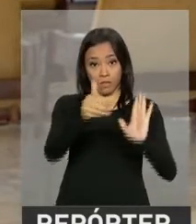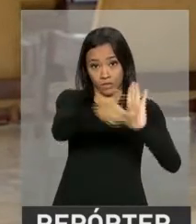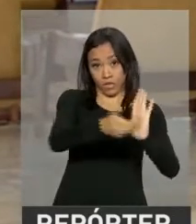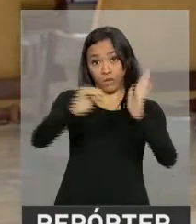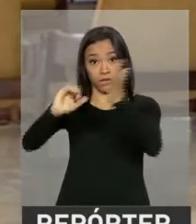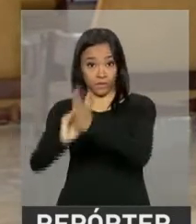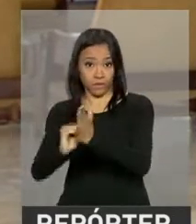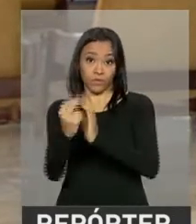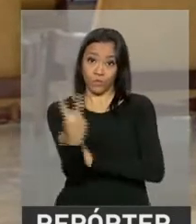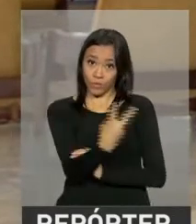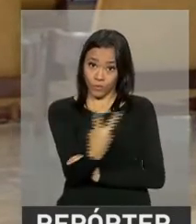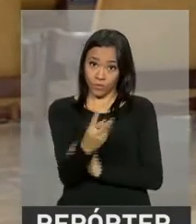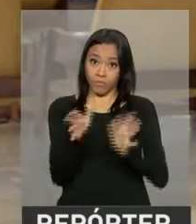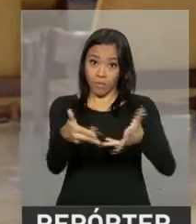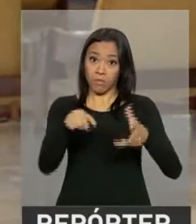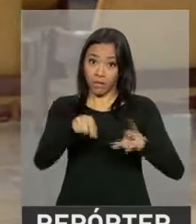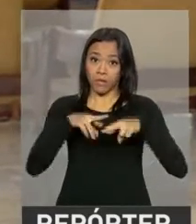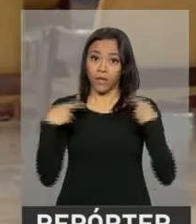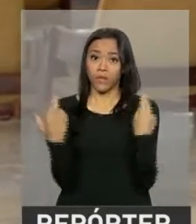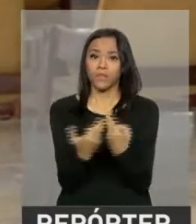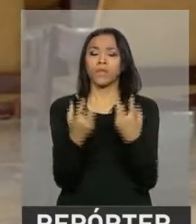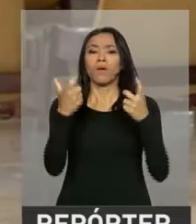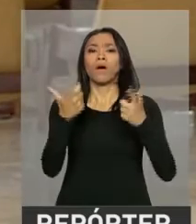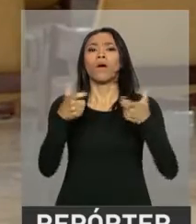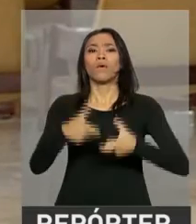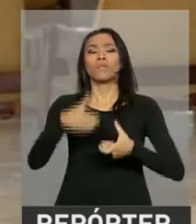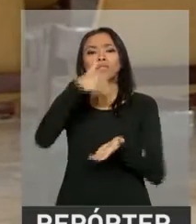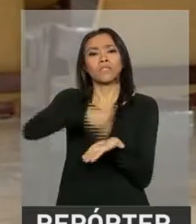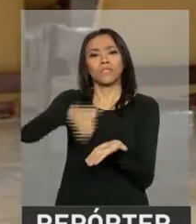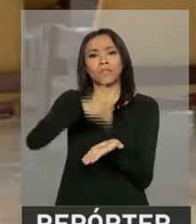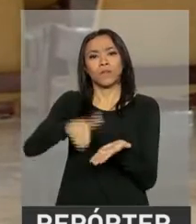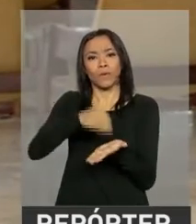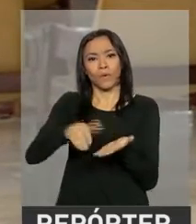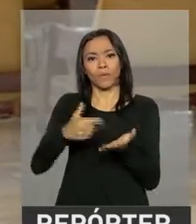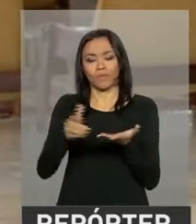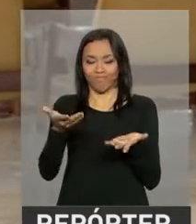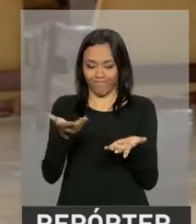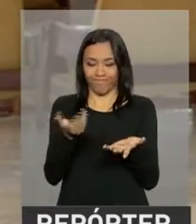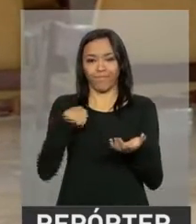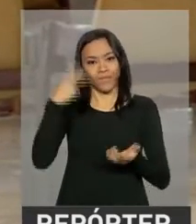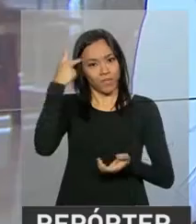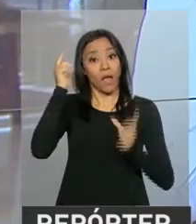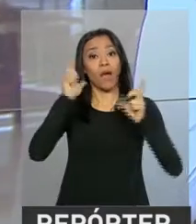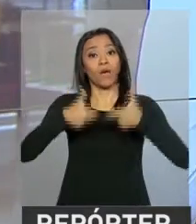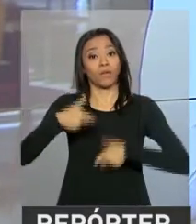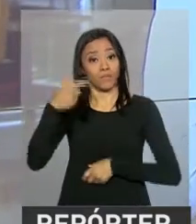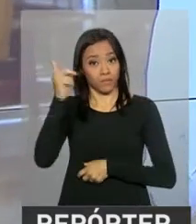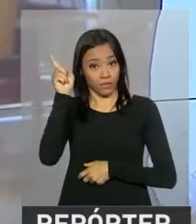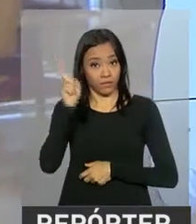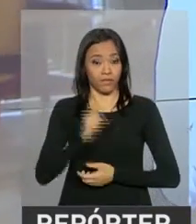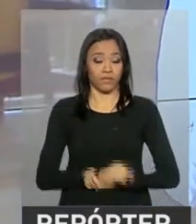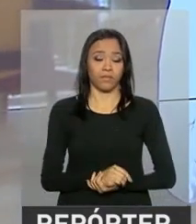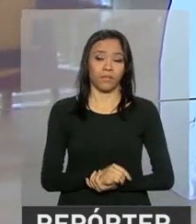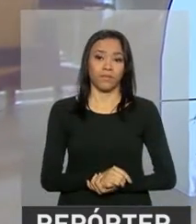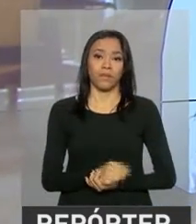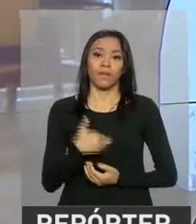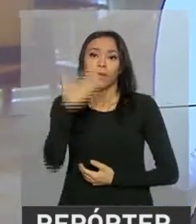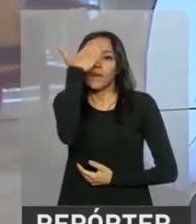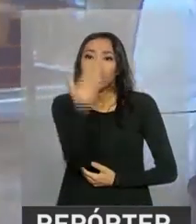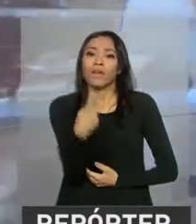rodrigo maia a reunião acontece no escritório do ministério da fazenda em são paulo leandro obrigado paulo pelas informações